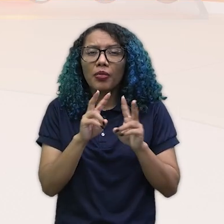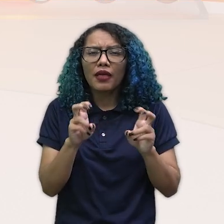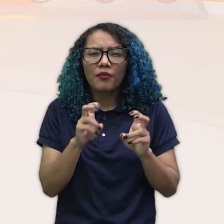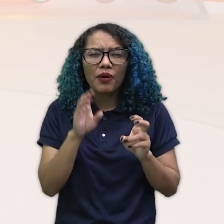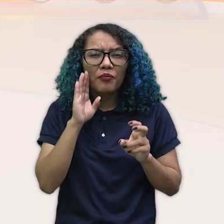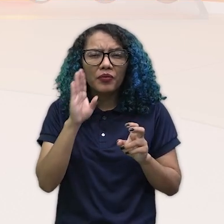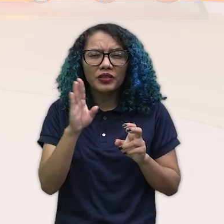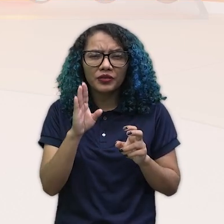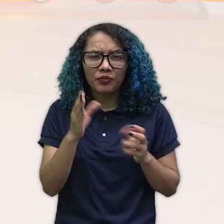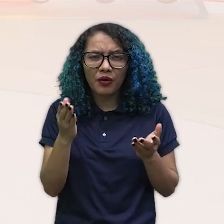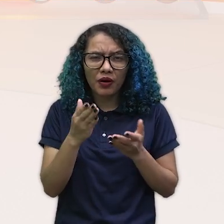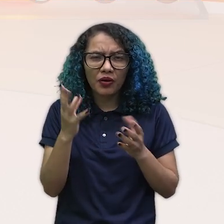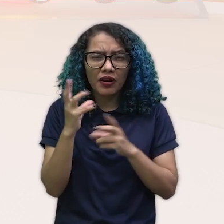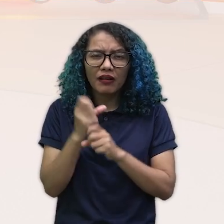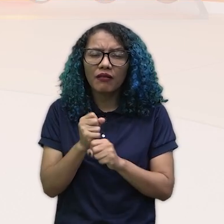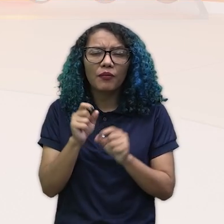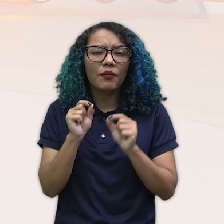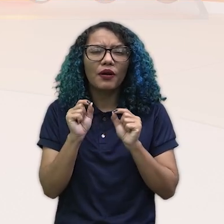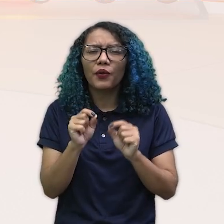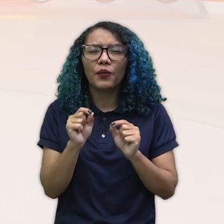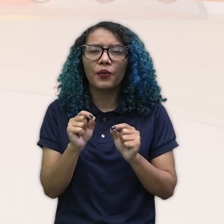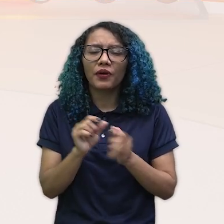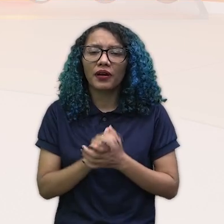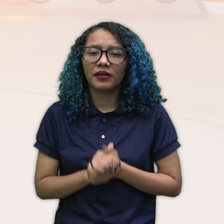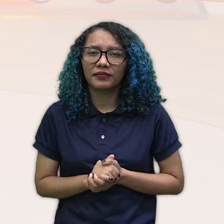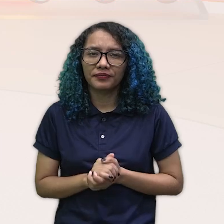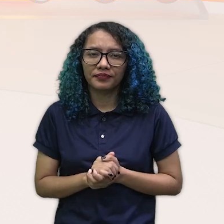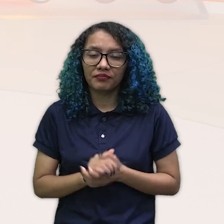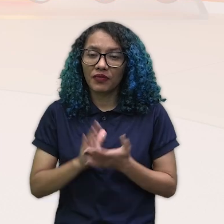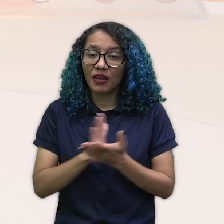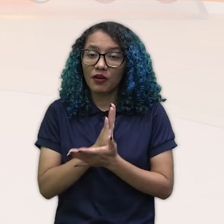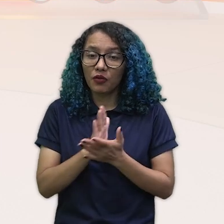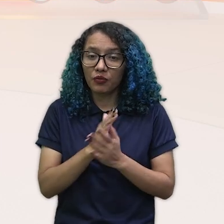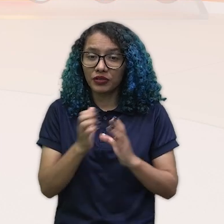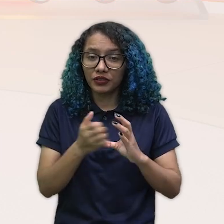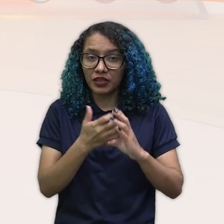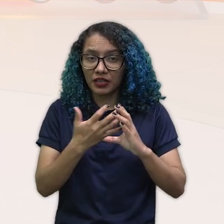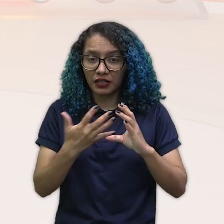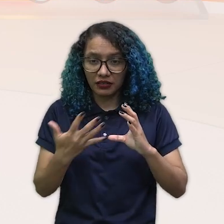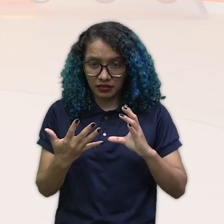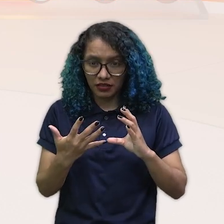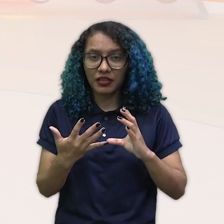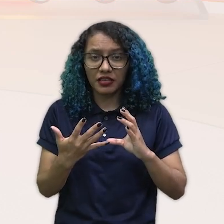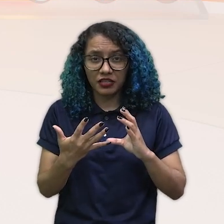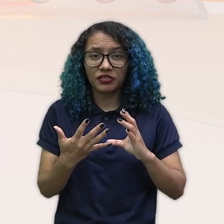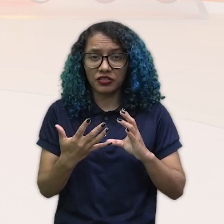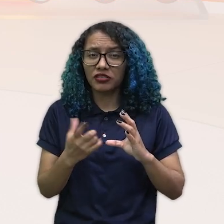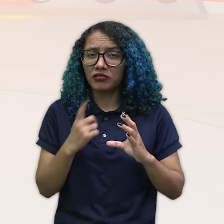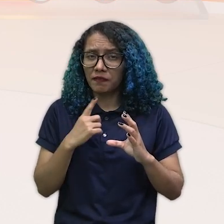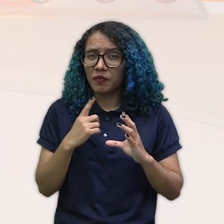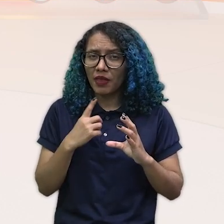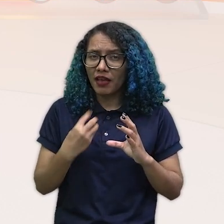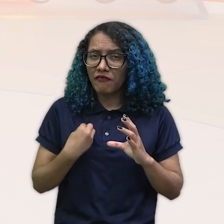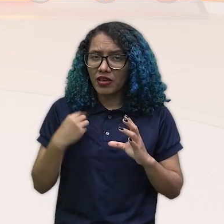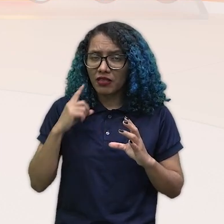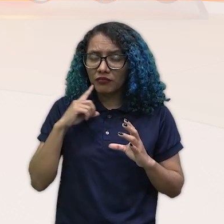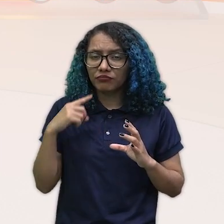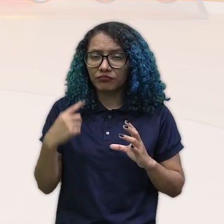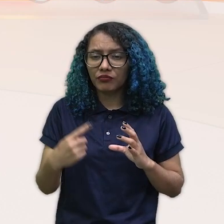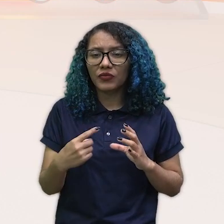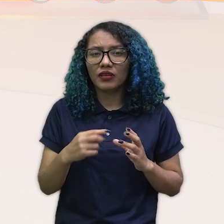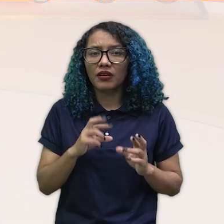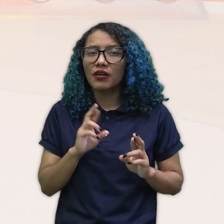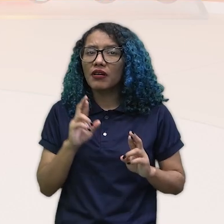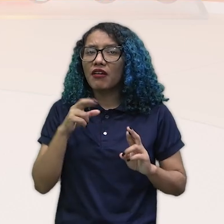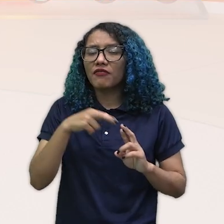que nós vamos estudar, vamos relembrar, vão ser algumas características que vivenciamos no nosso cotidiano. Pode ser